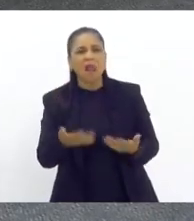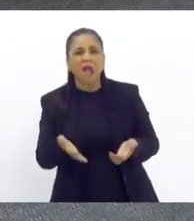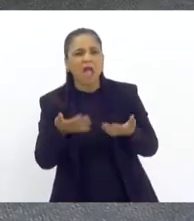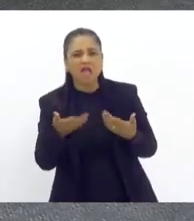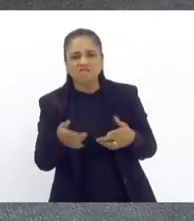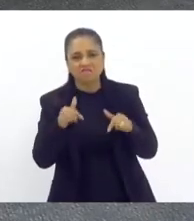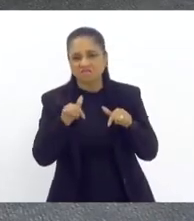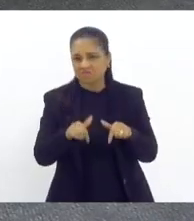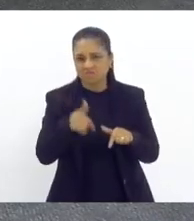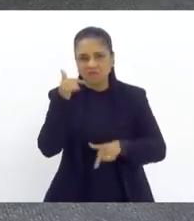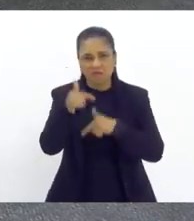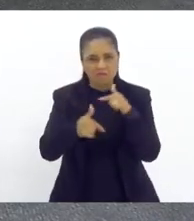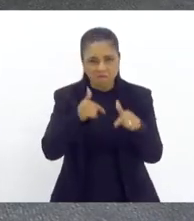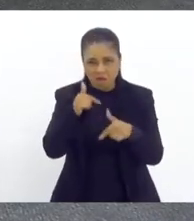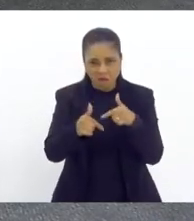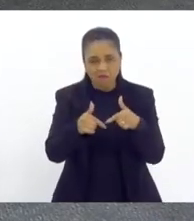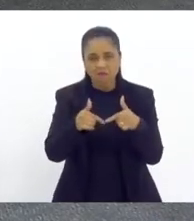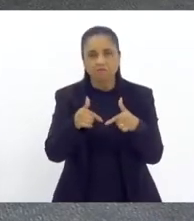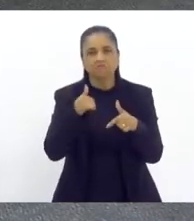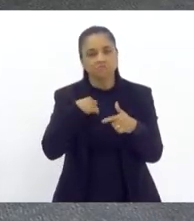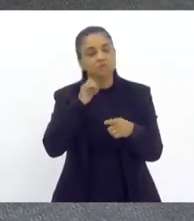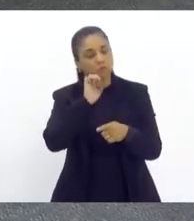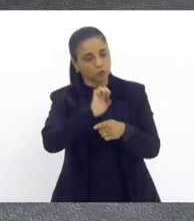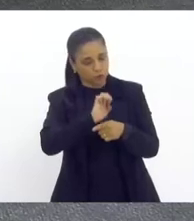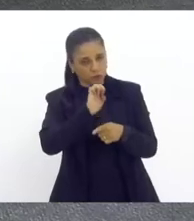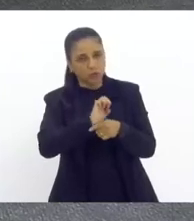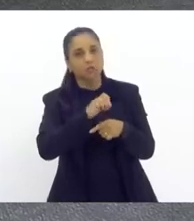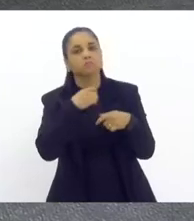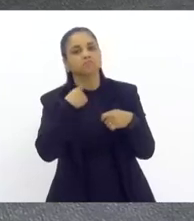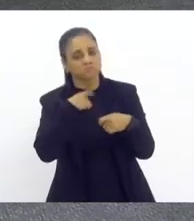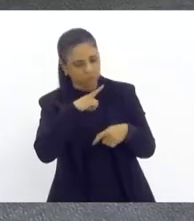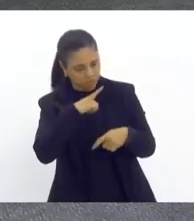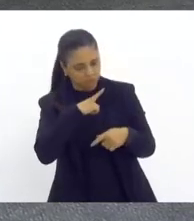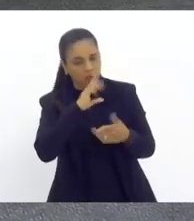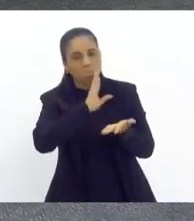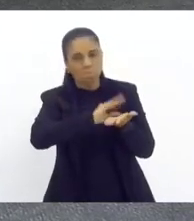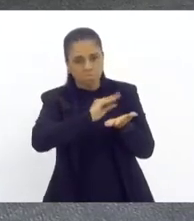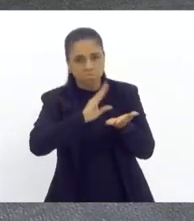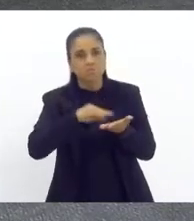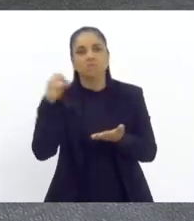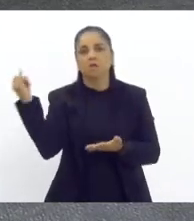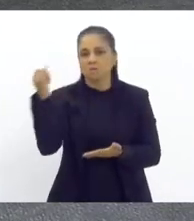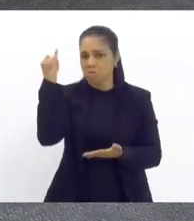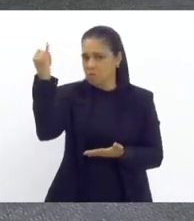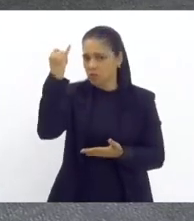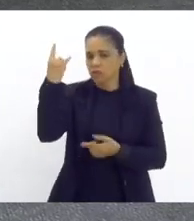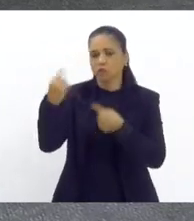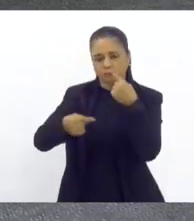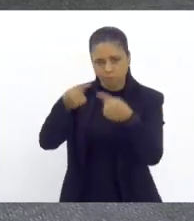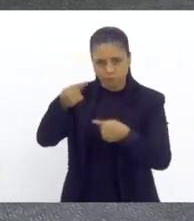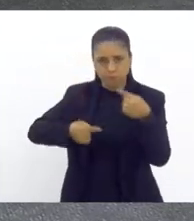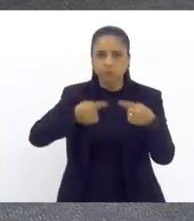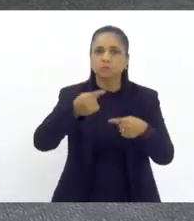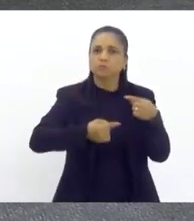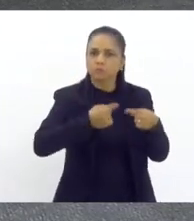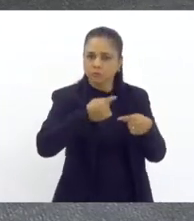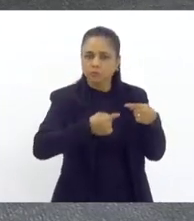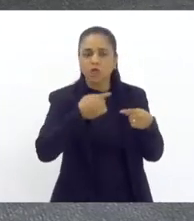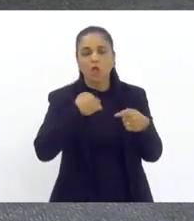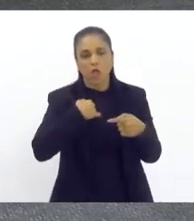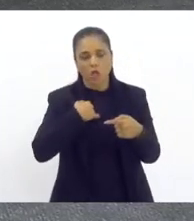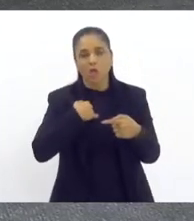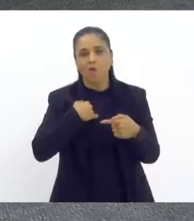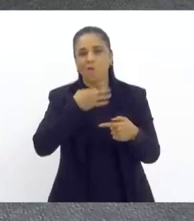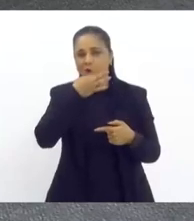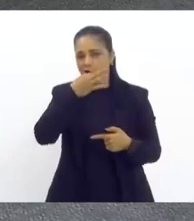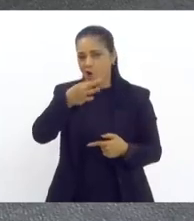Então, eu acho que o Estado tem pautas importantes para serem debatidas, e eu deixo aqui a minha